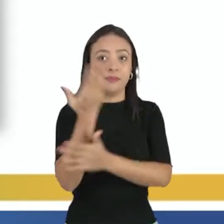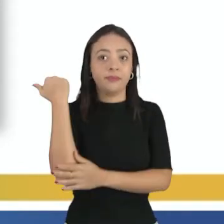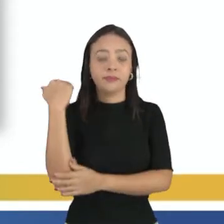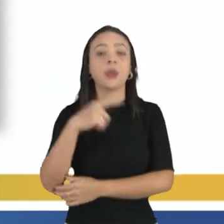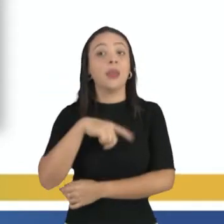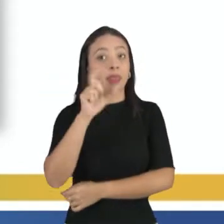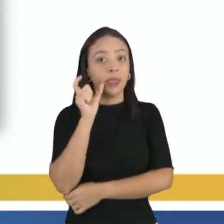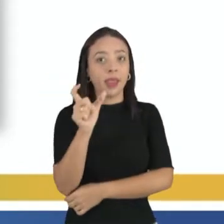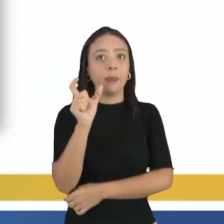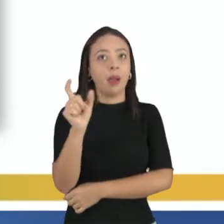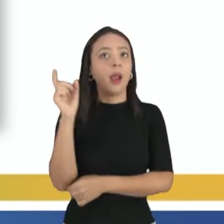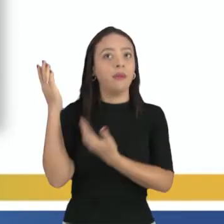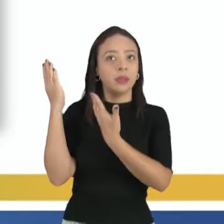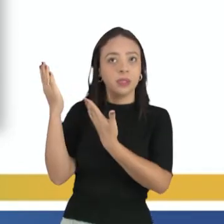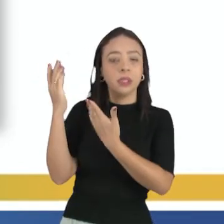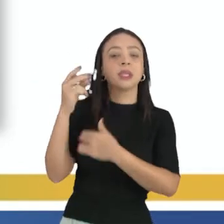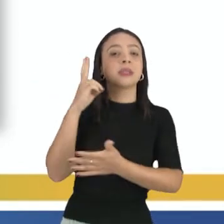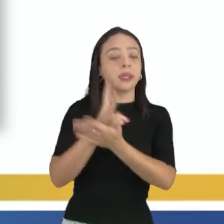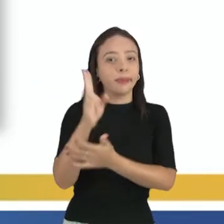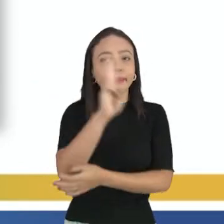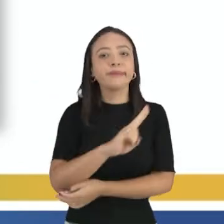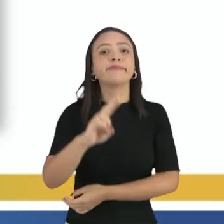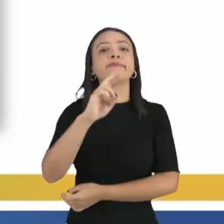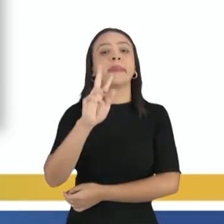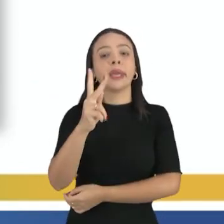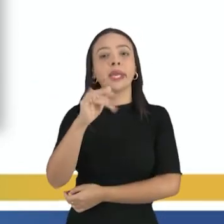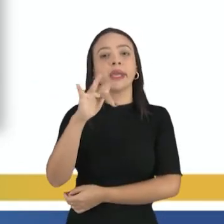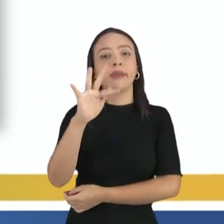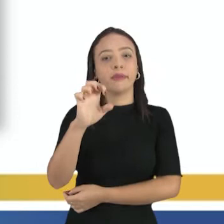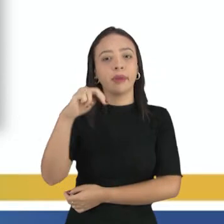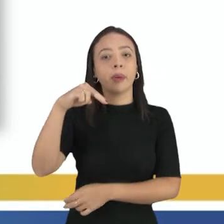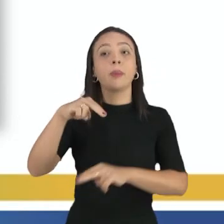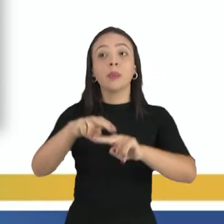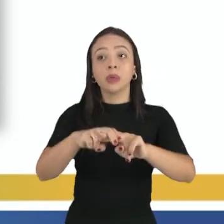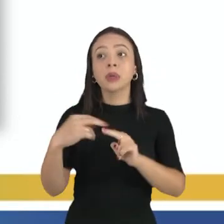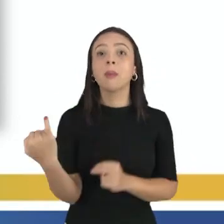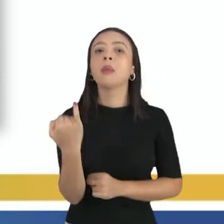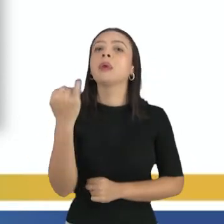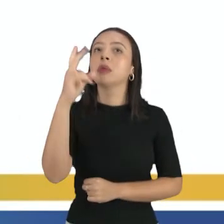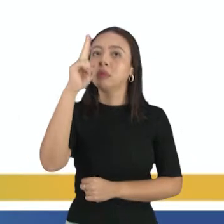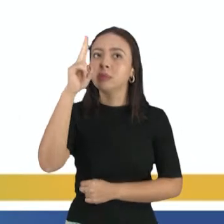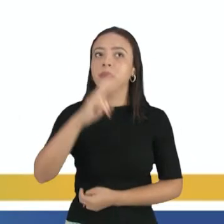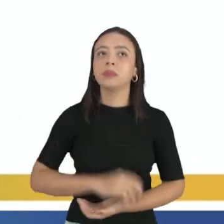ver assim escrita com hífen. Então, é sempre bom lembrar, ok?